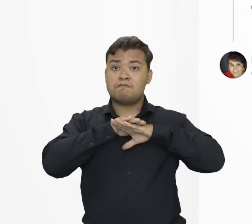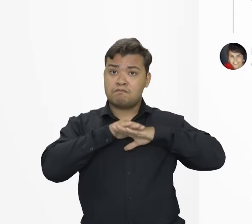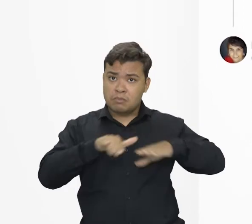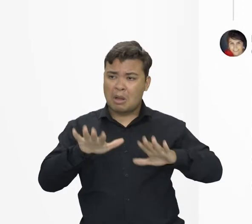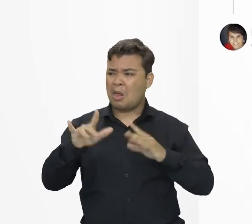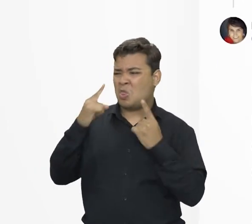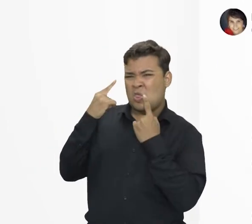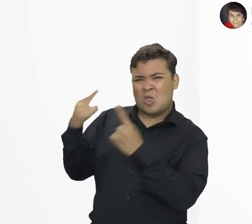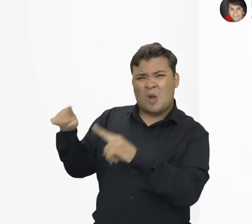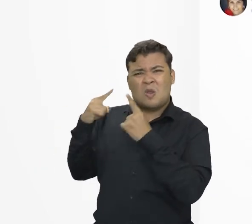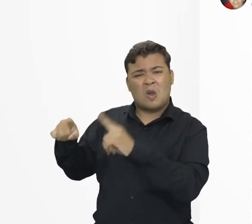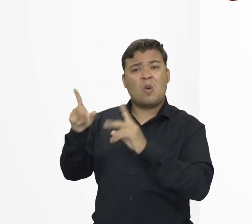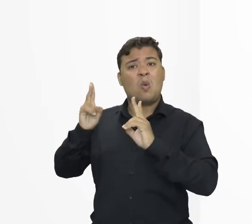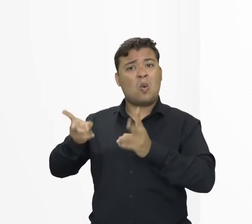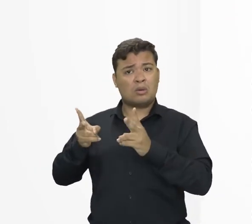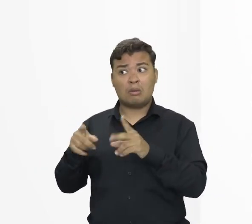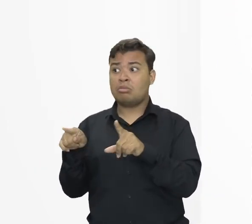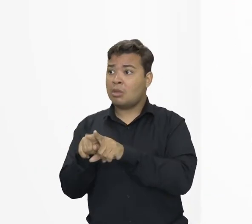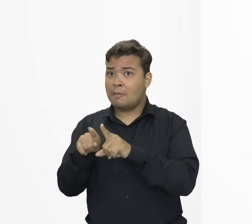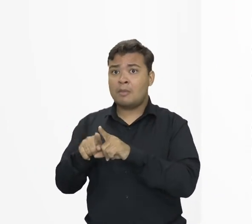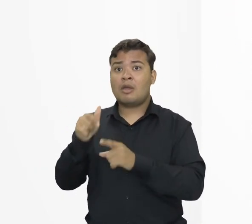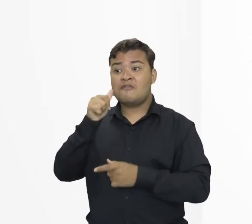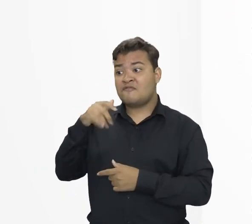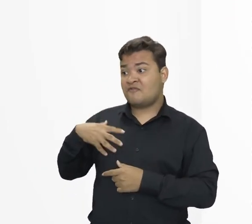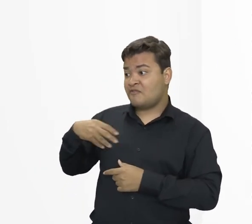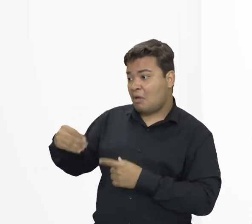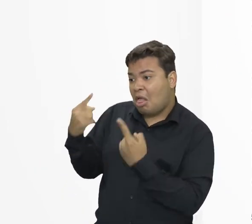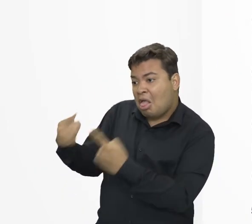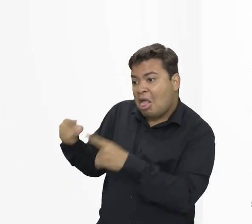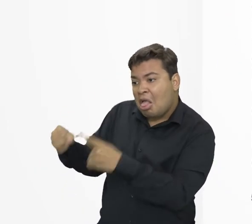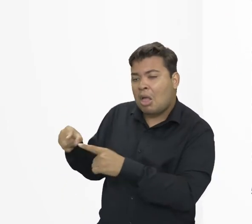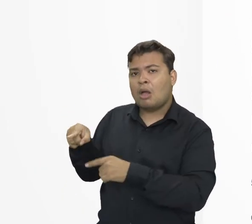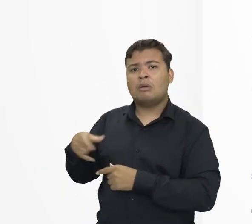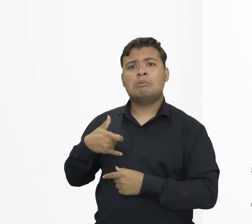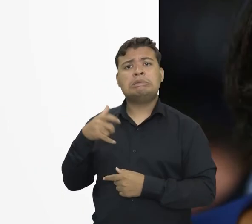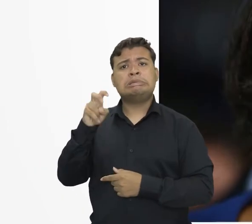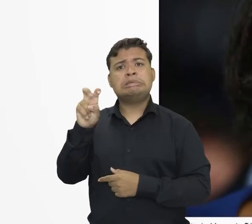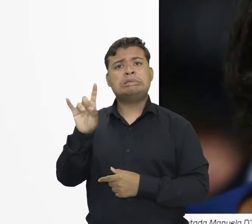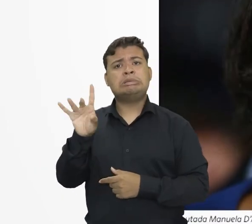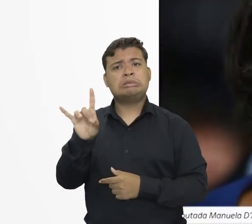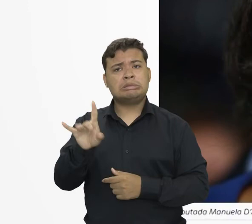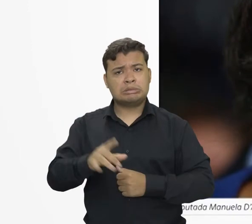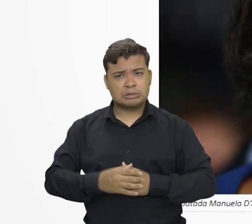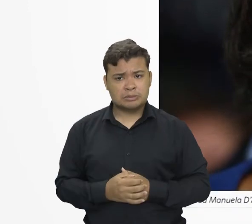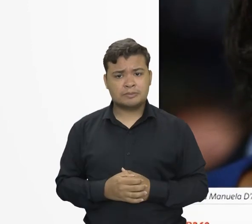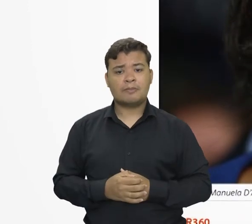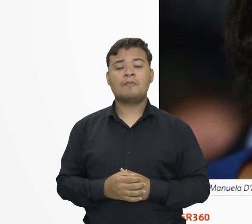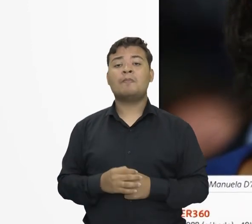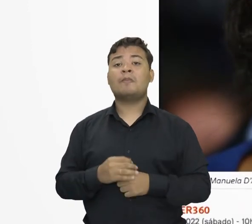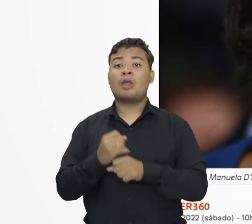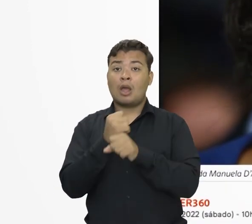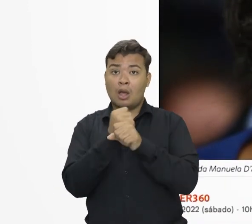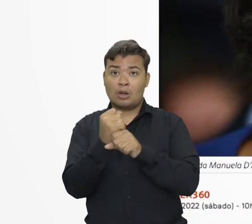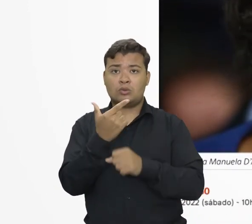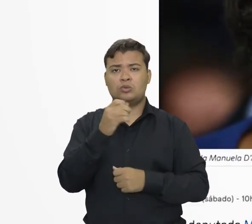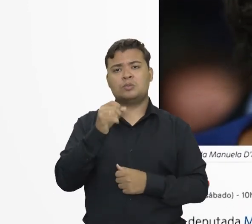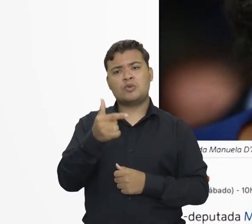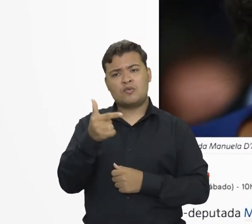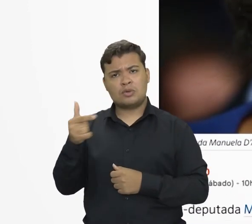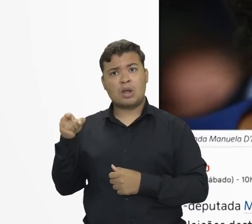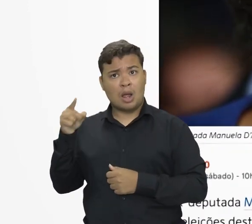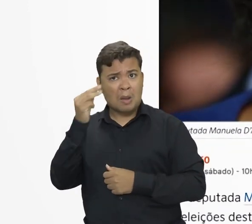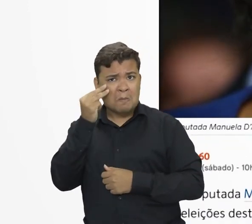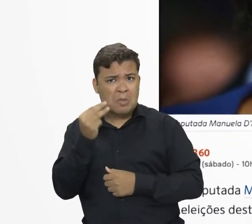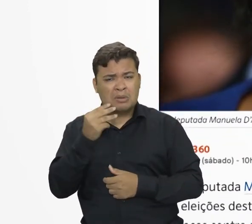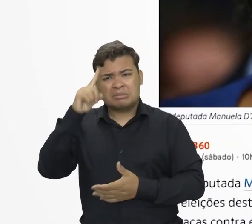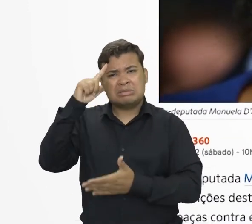e chegaram a atingir a filha dela, na época com 5 anos. Agora, em 2022, Manuela optou por